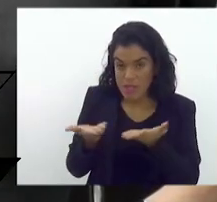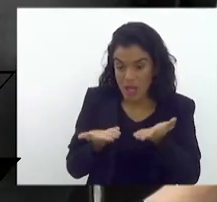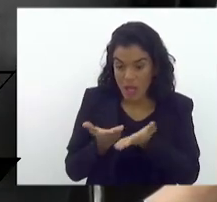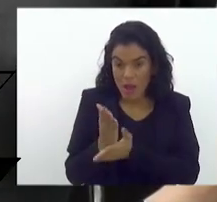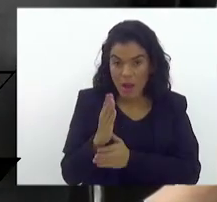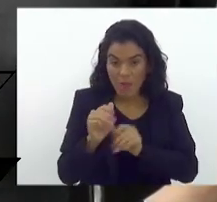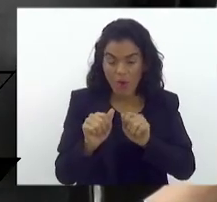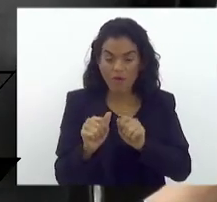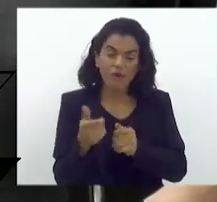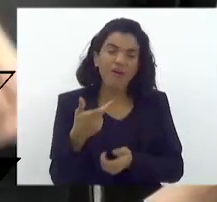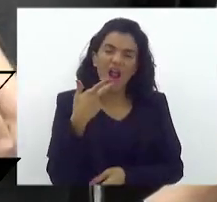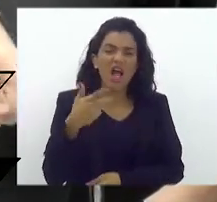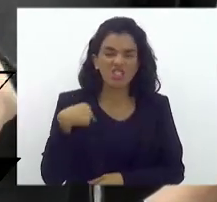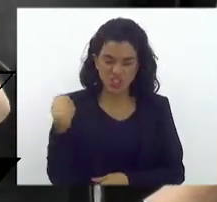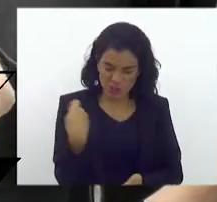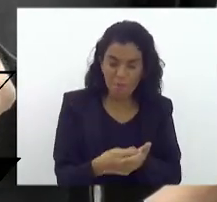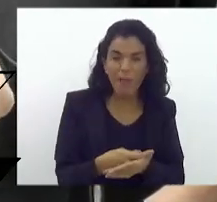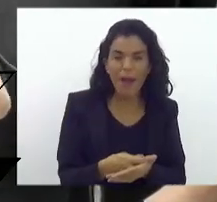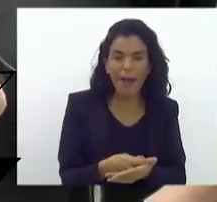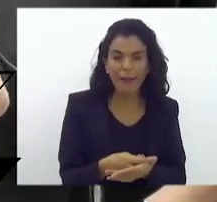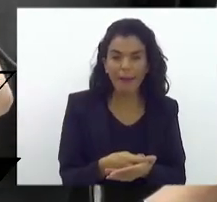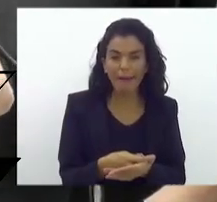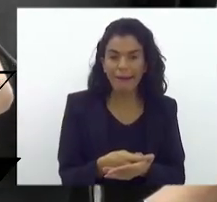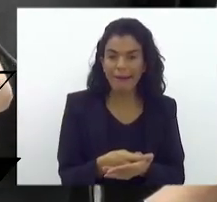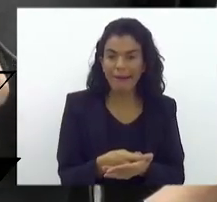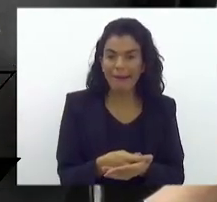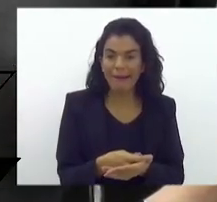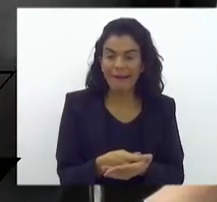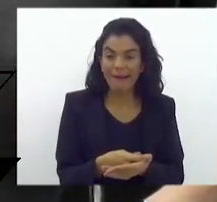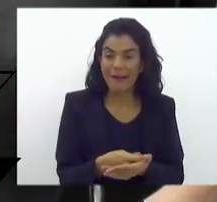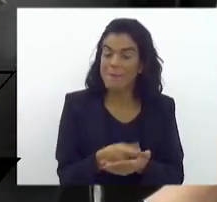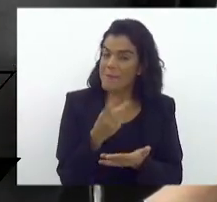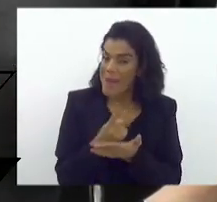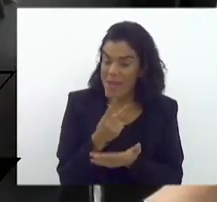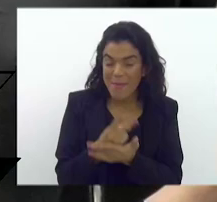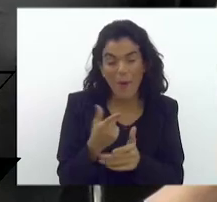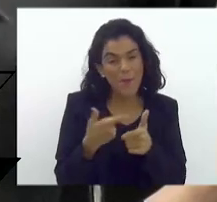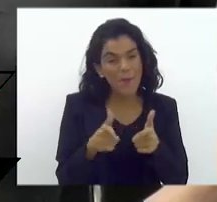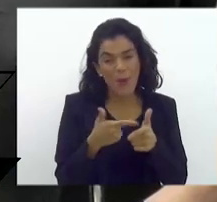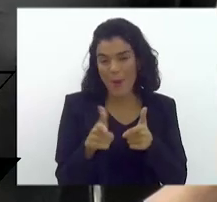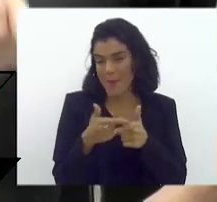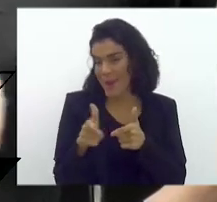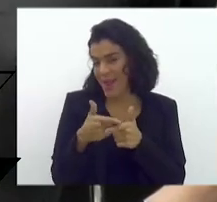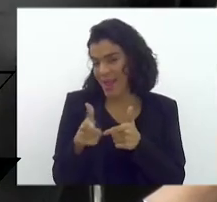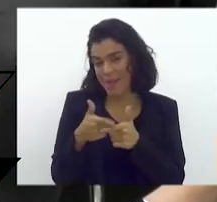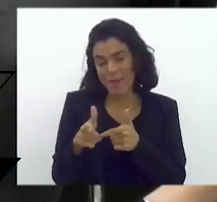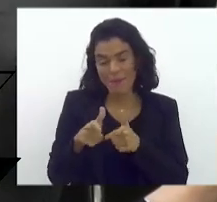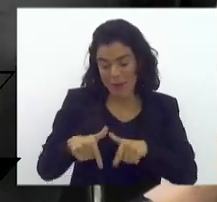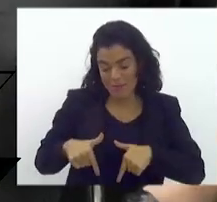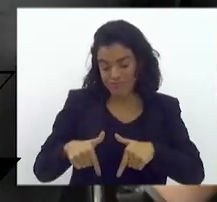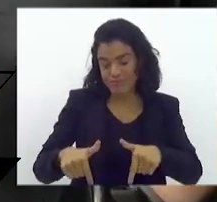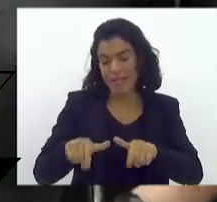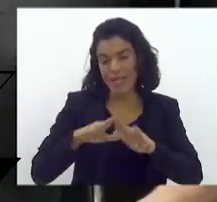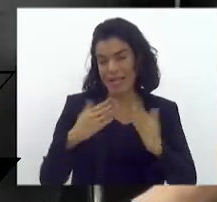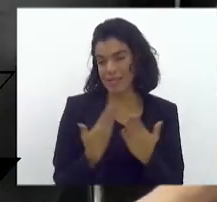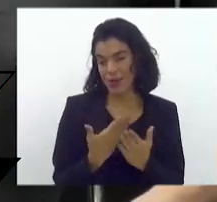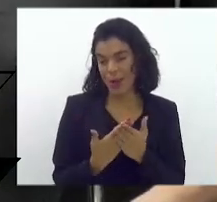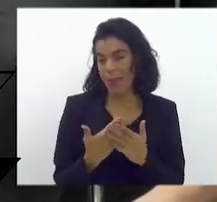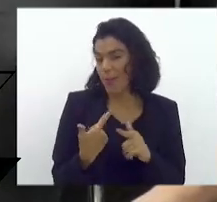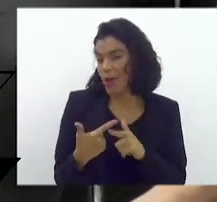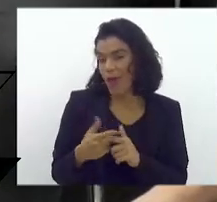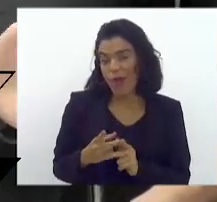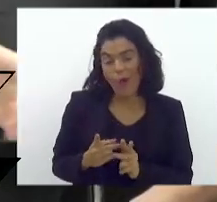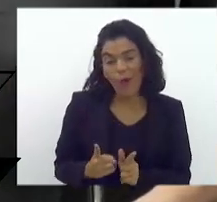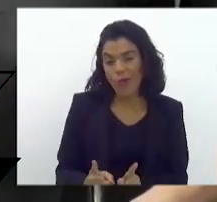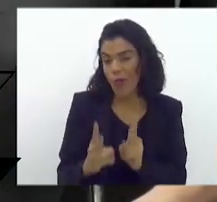Assembleia Legislativa fala, não, e a gente paga. Ainda assim, seria um problema para ser efetivado nas escolas, porque continua